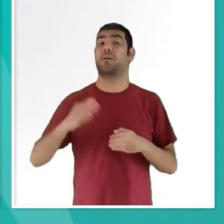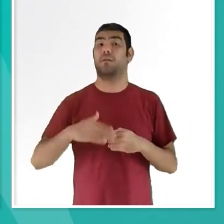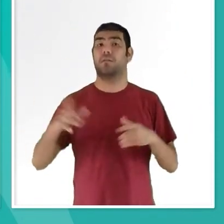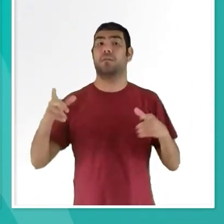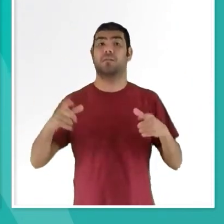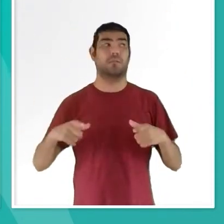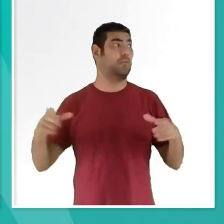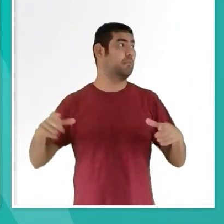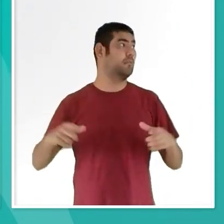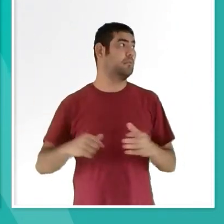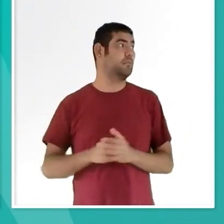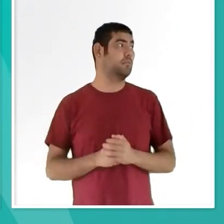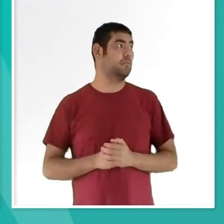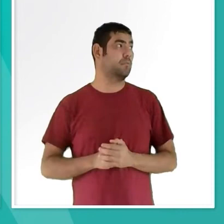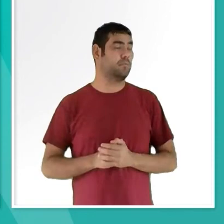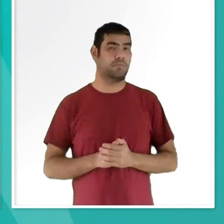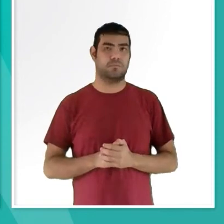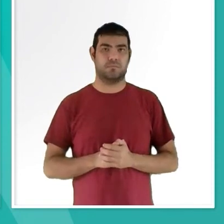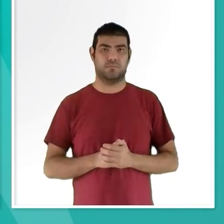laterais